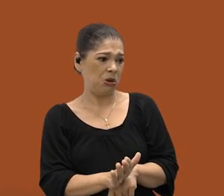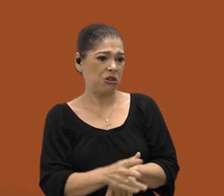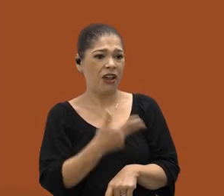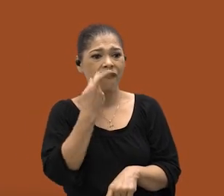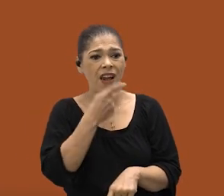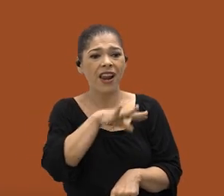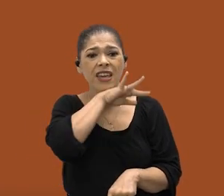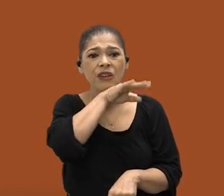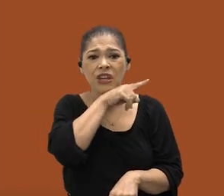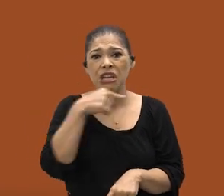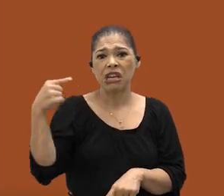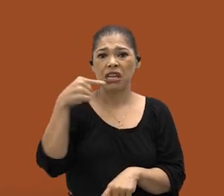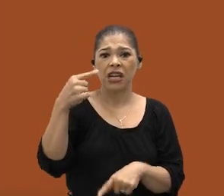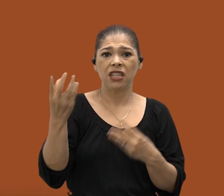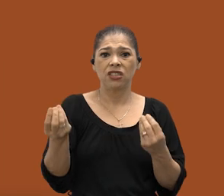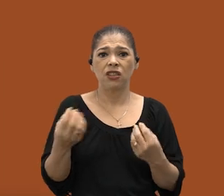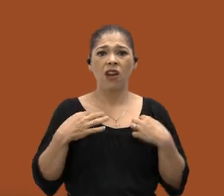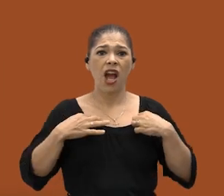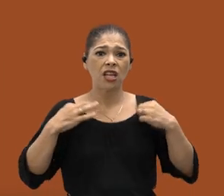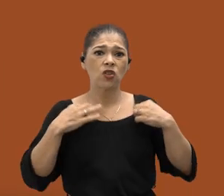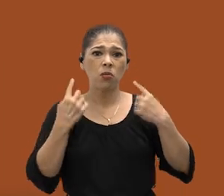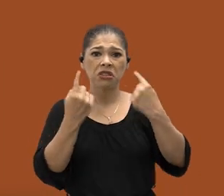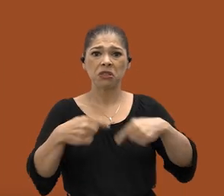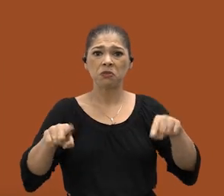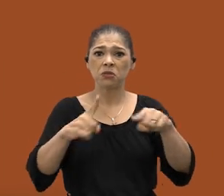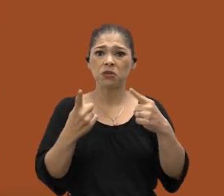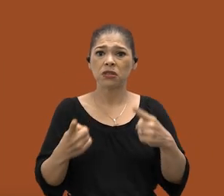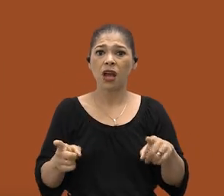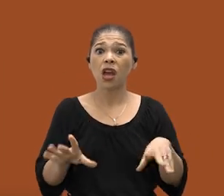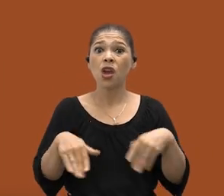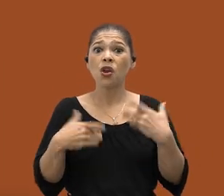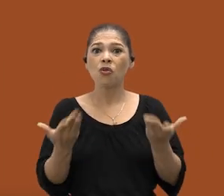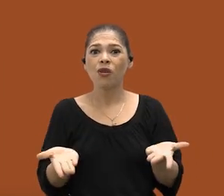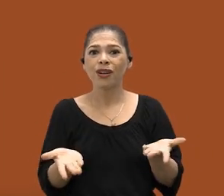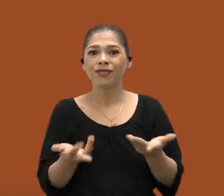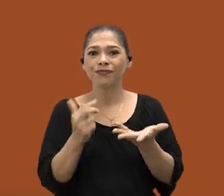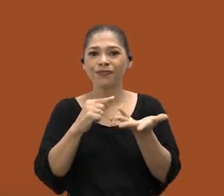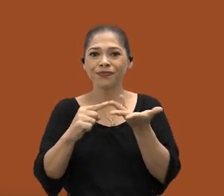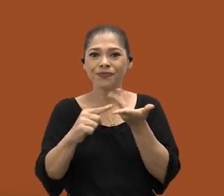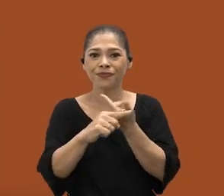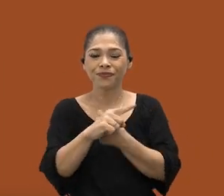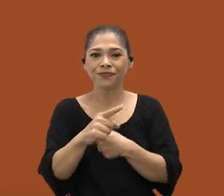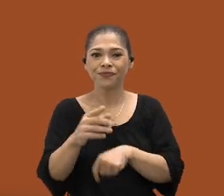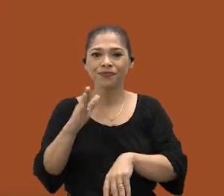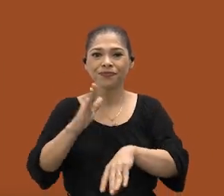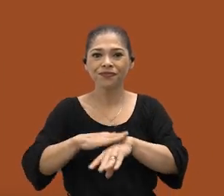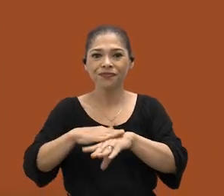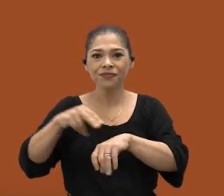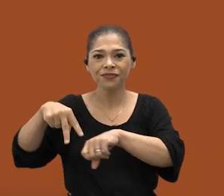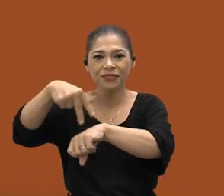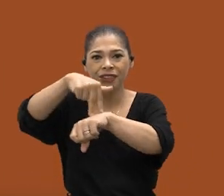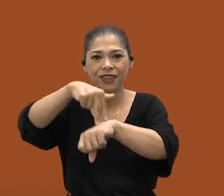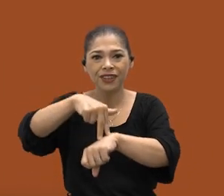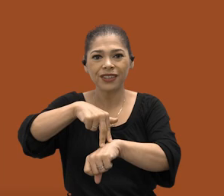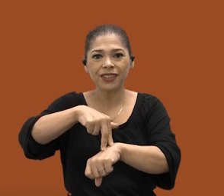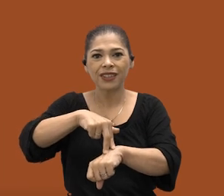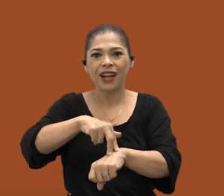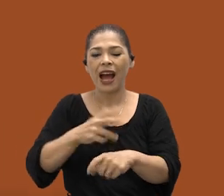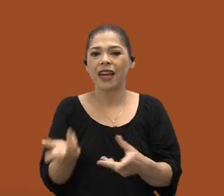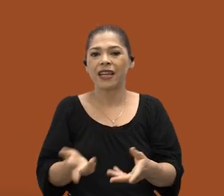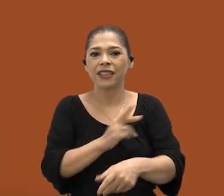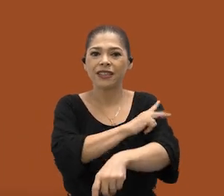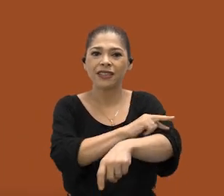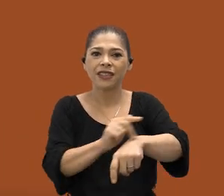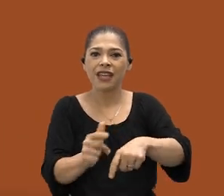de falar as roupas as músicas e quando esses elementos são colocados em posição de destaque eles são desacializados